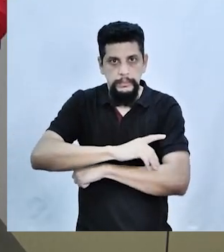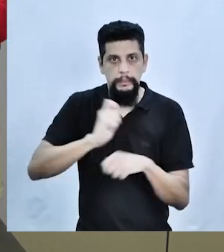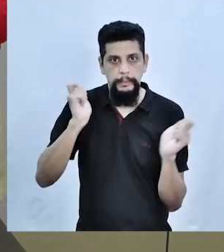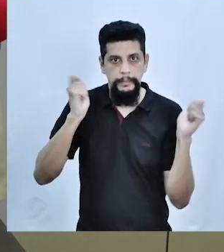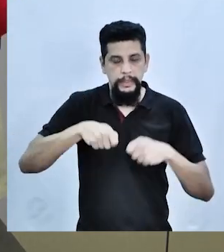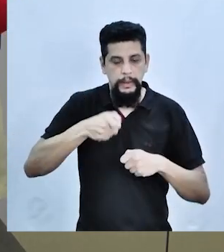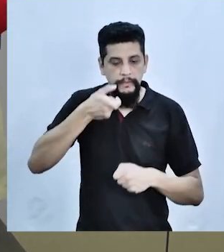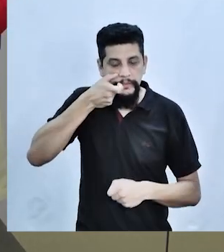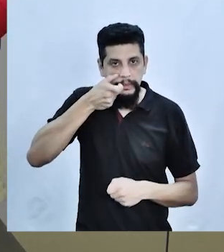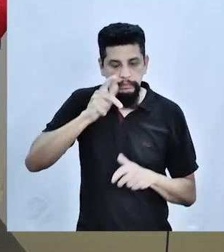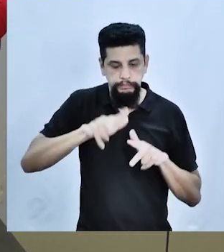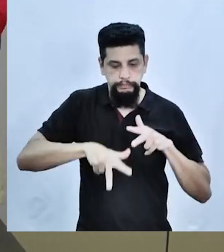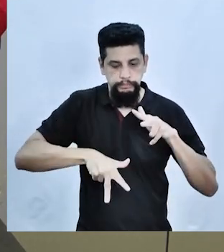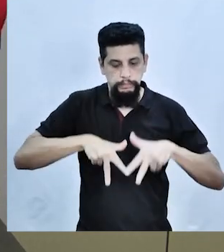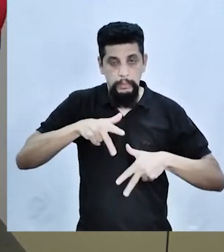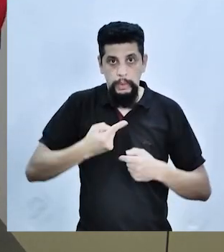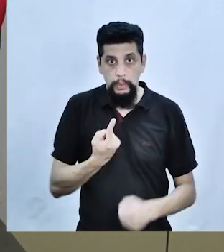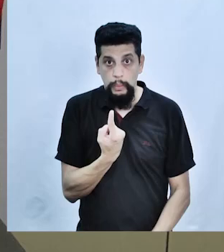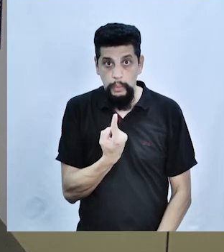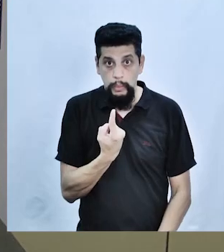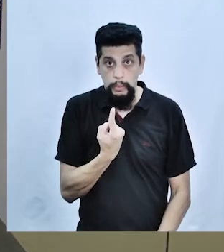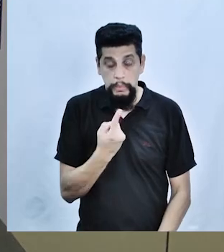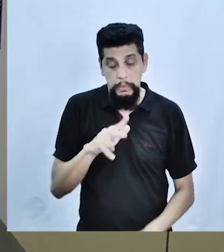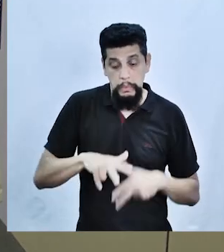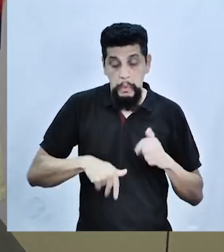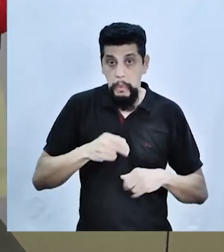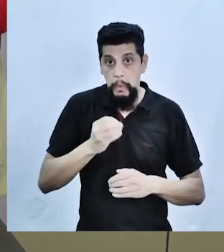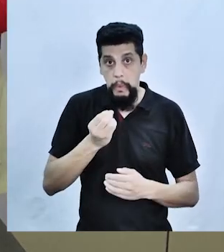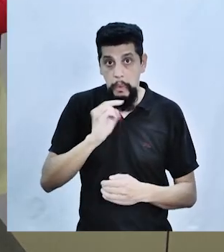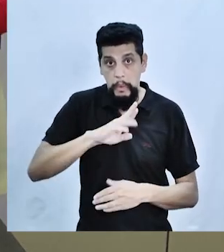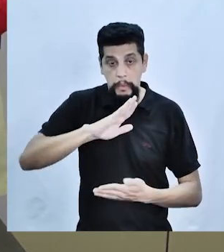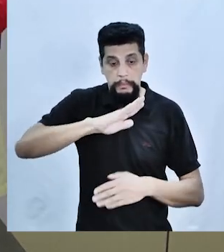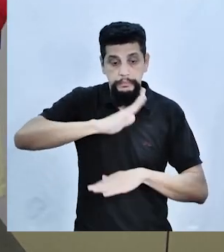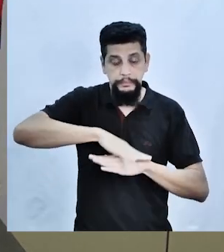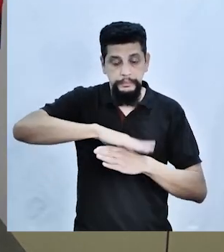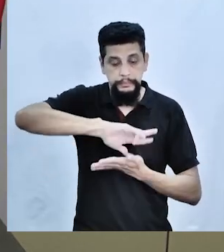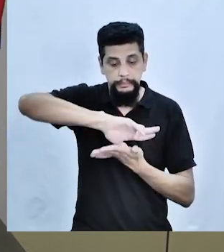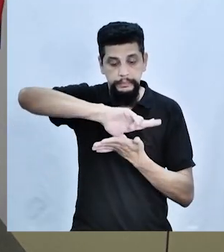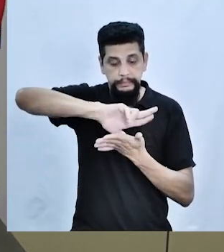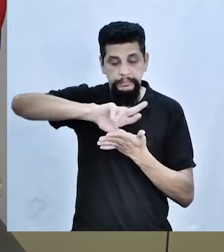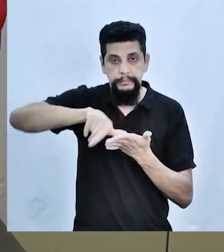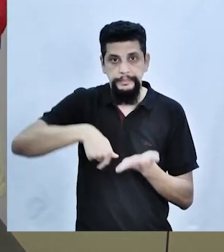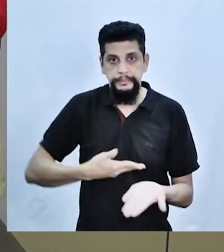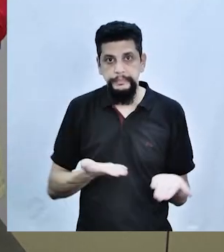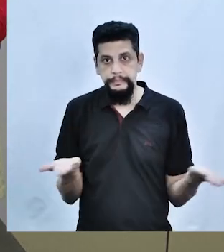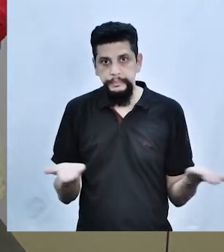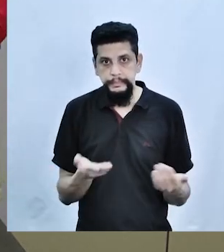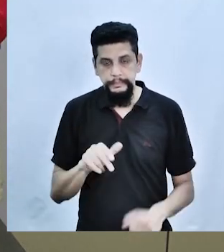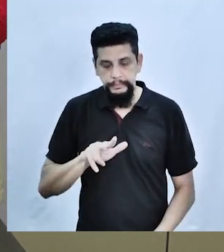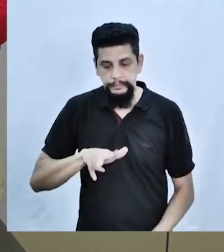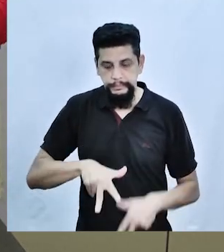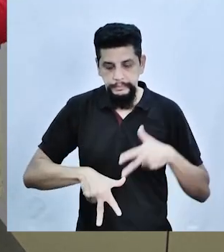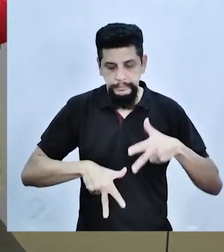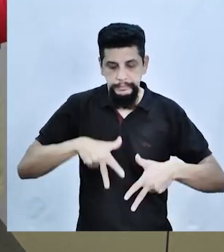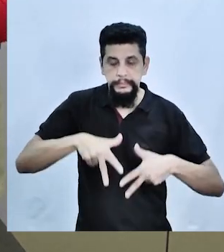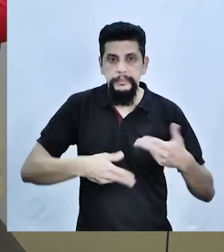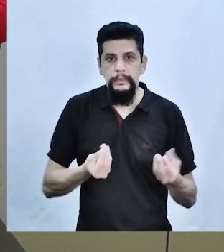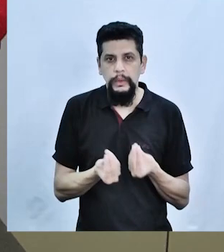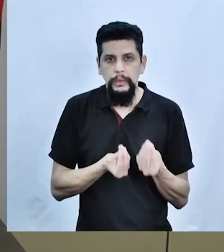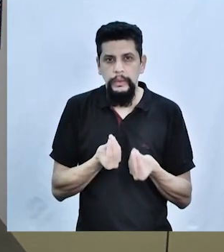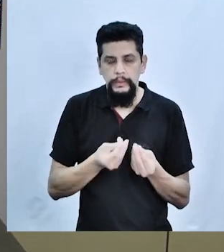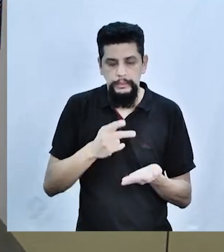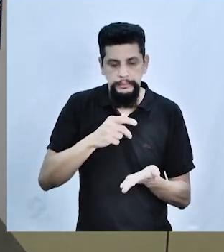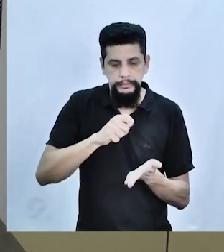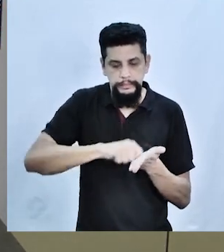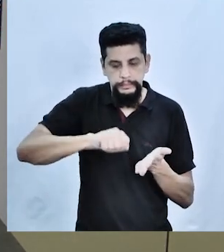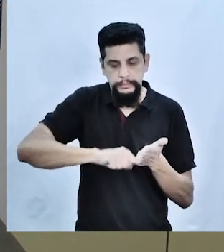dinossauros, eles poderiam ter visto algumas pegadas. Isso. Ou uma, ou mais. Uhum, tem aqui uma pegada. É isso aí. Então, uma